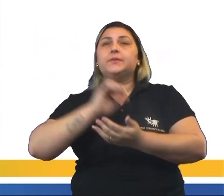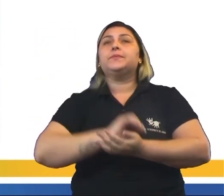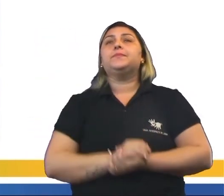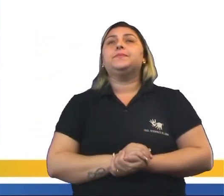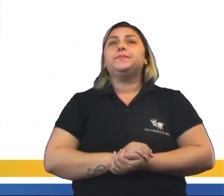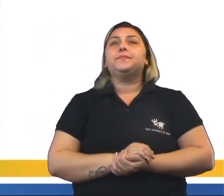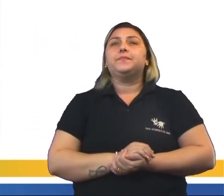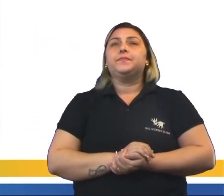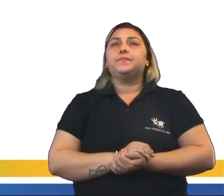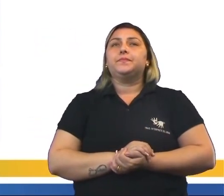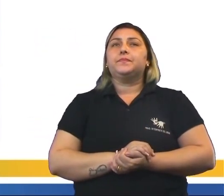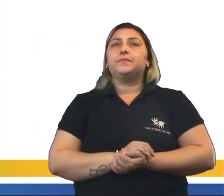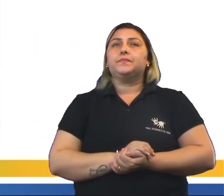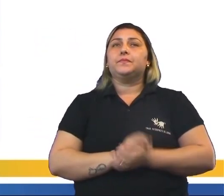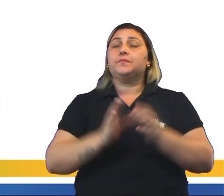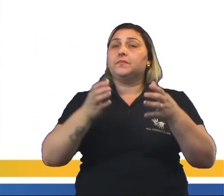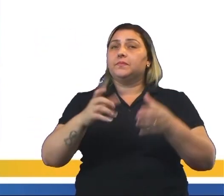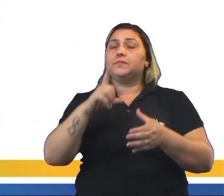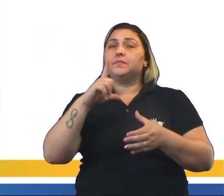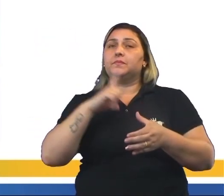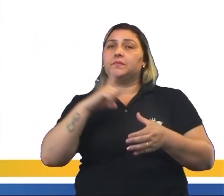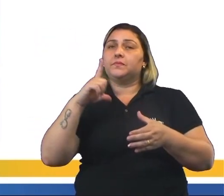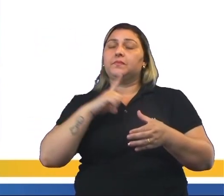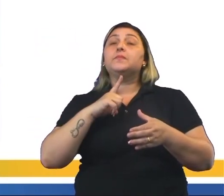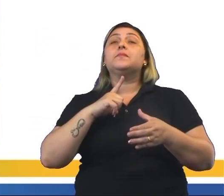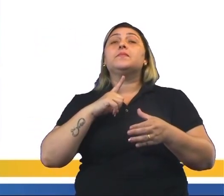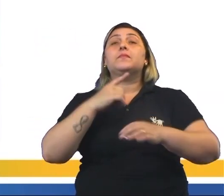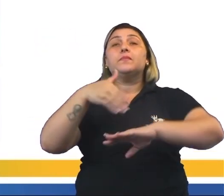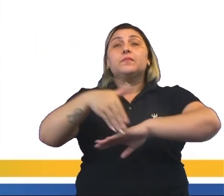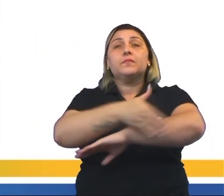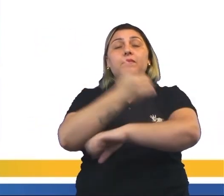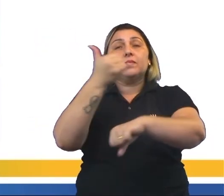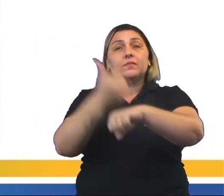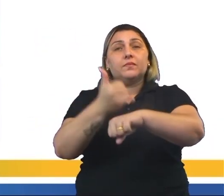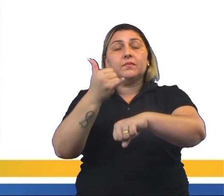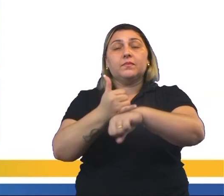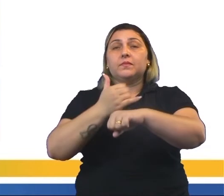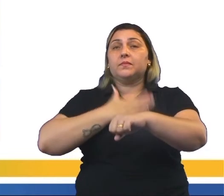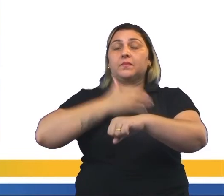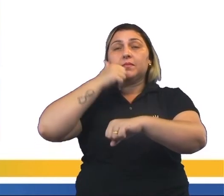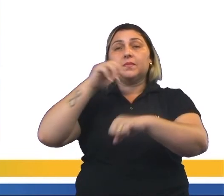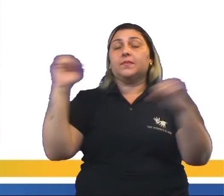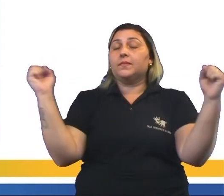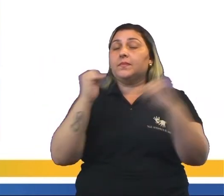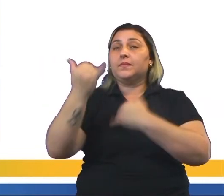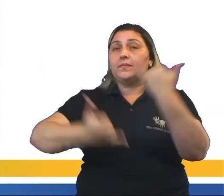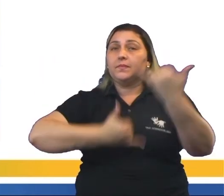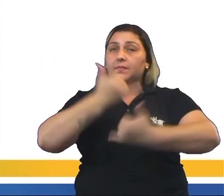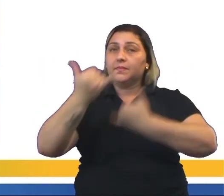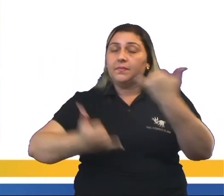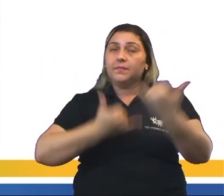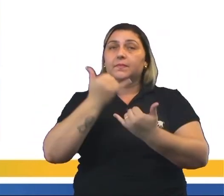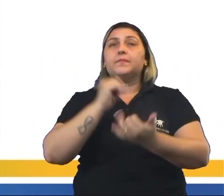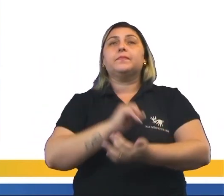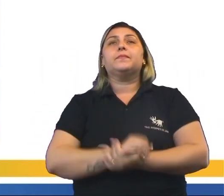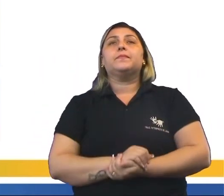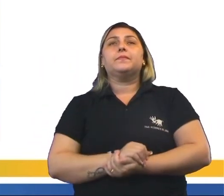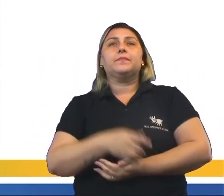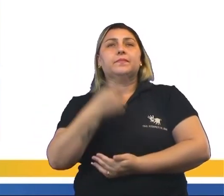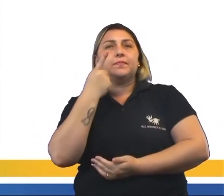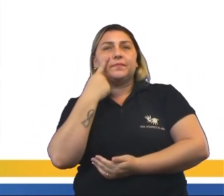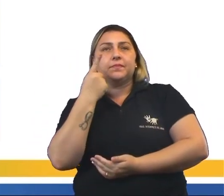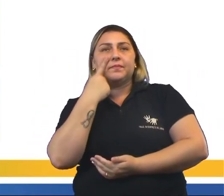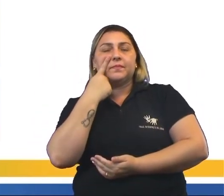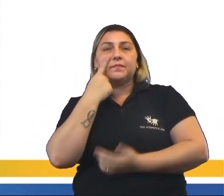acontecimentos. Naquela época, o bairro tinha uma estação ferroviária, eu e minha irmã amávamos brincar nos trilhos.